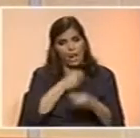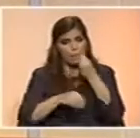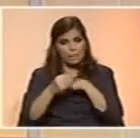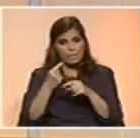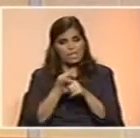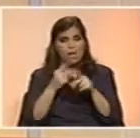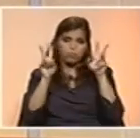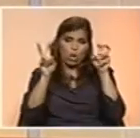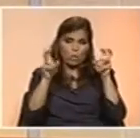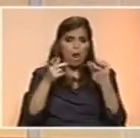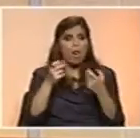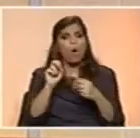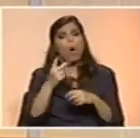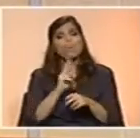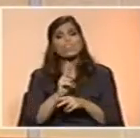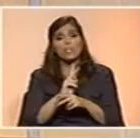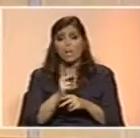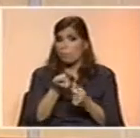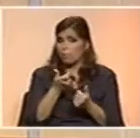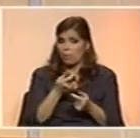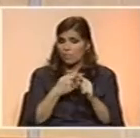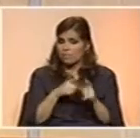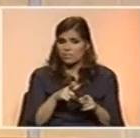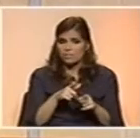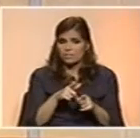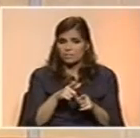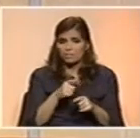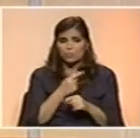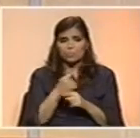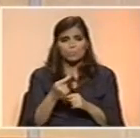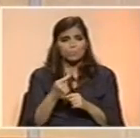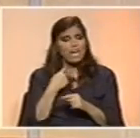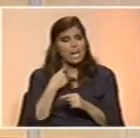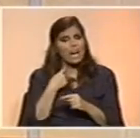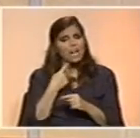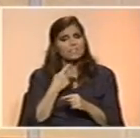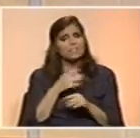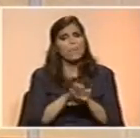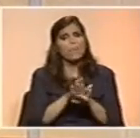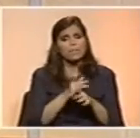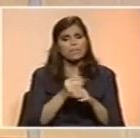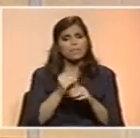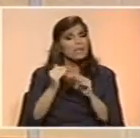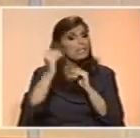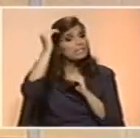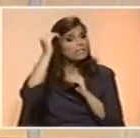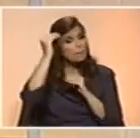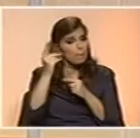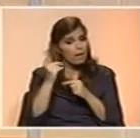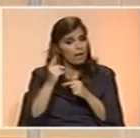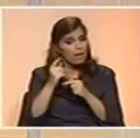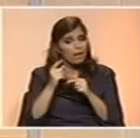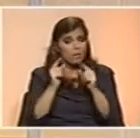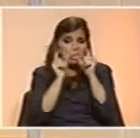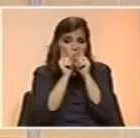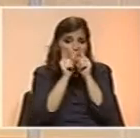aspas, ou vegetariana, é pouca, não é? O tal carne e o peixe é algo que está no topo da pirâmide, portanto é uma pequena